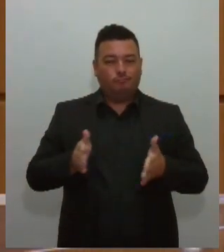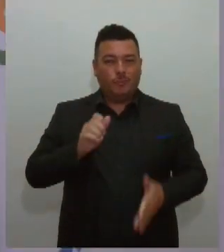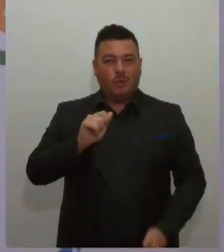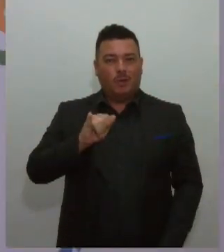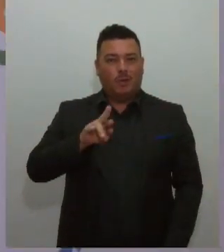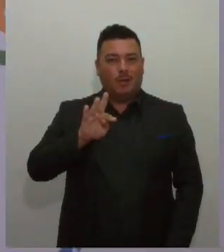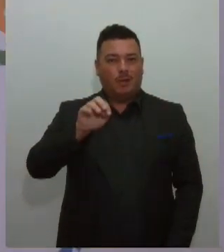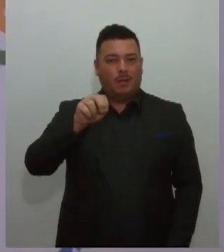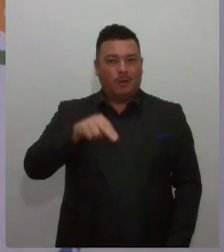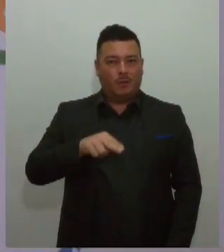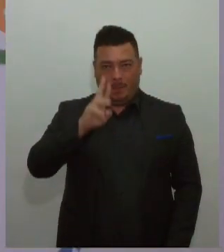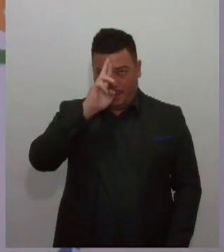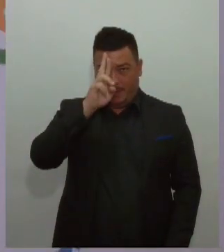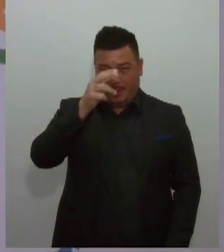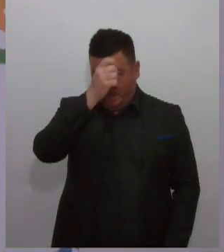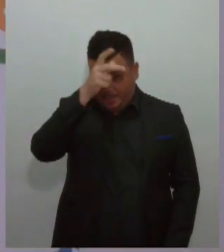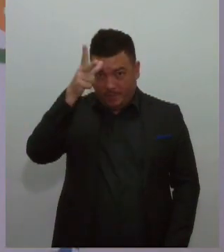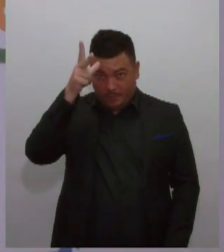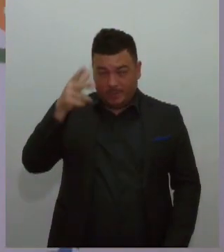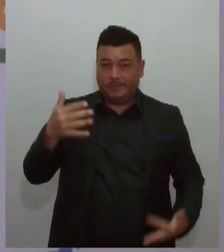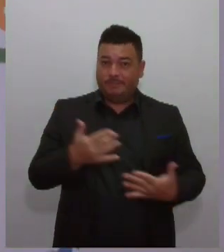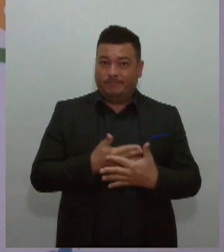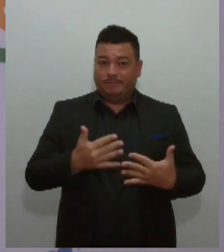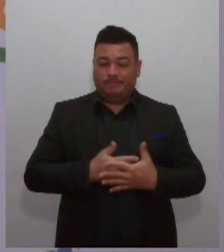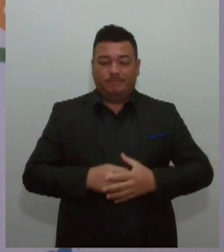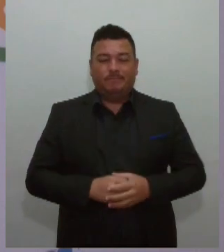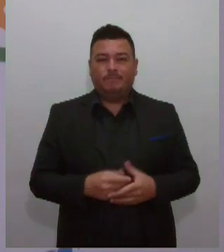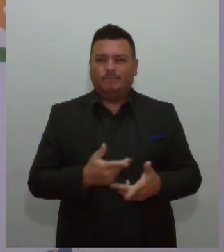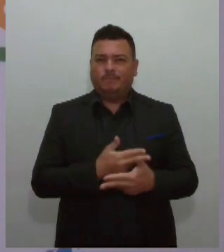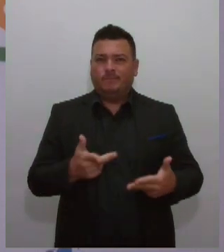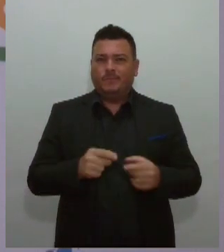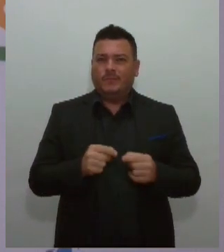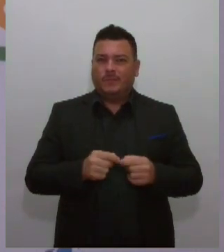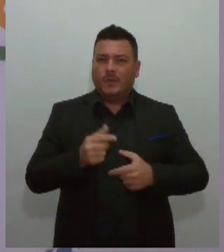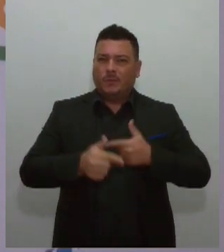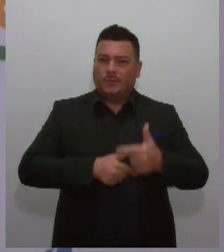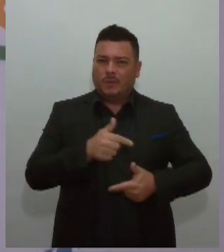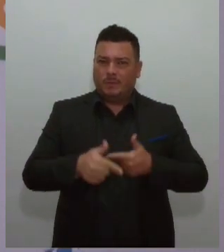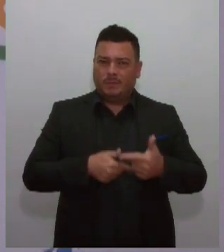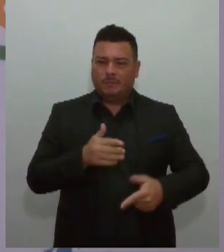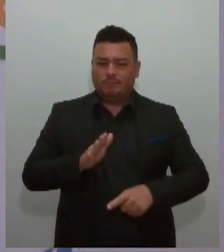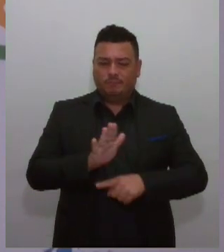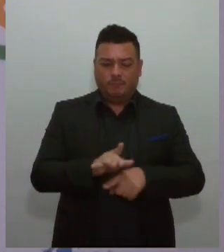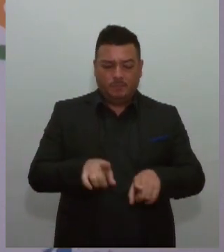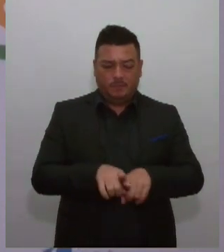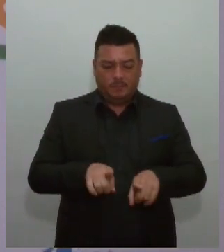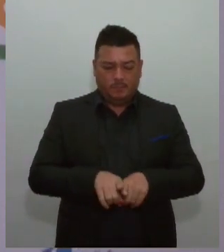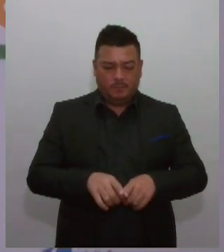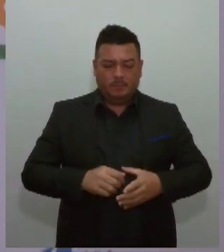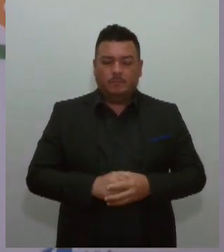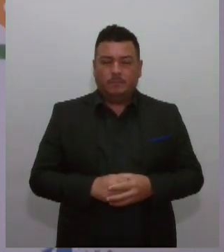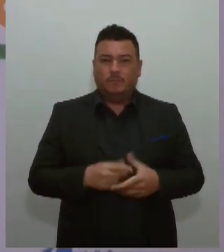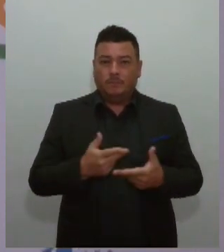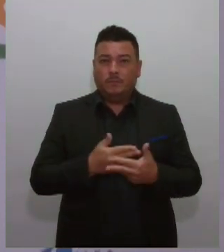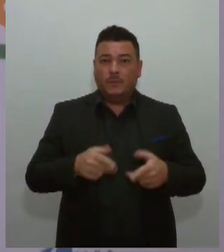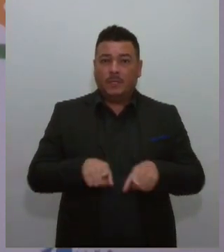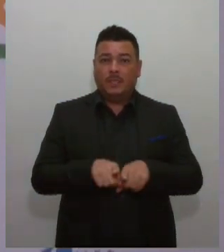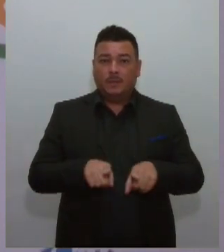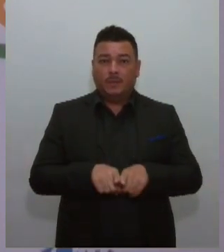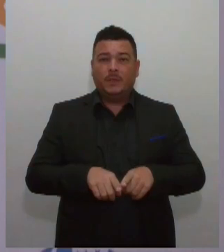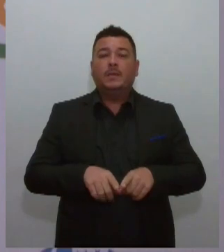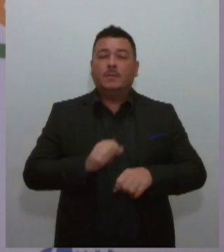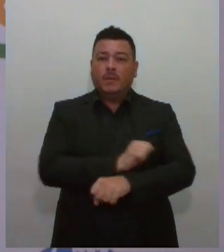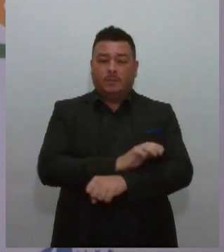da cidade. Pelo que ele vem fazendo pelo povo, pelo trabalho e pela preocupação que ele tem com a Barra dos Coqueiros, com o melhor para a população da